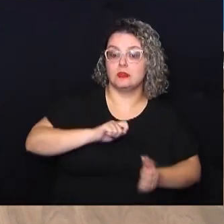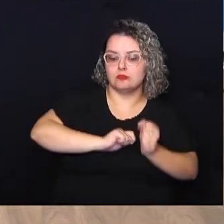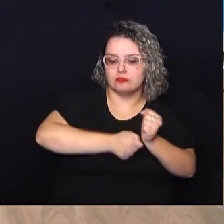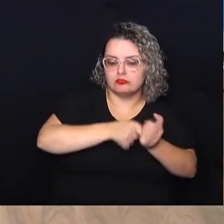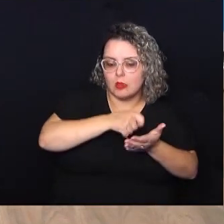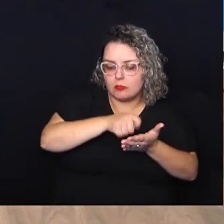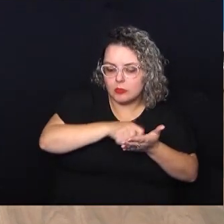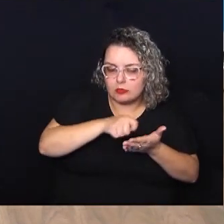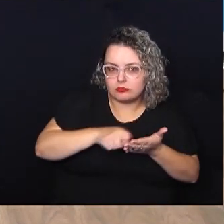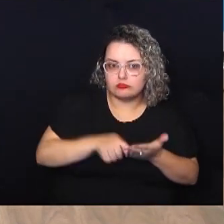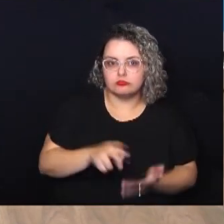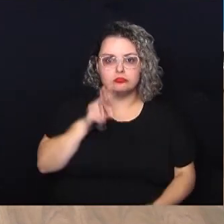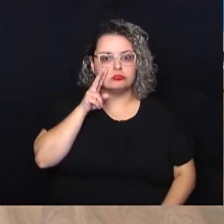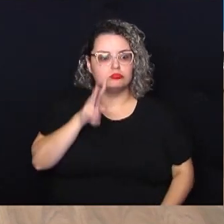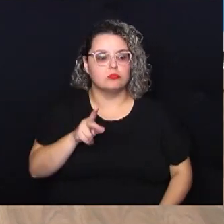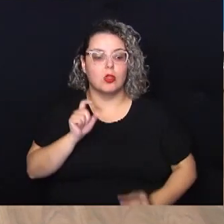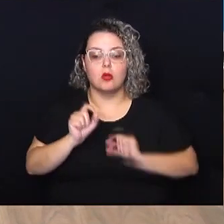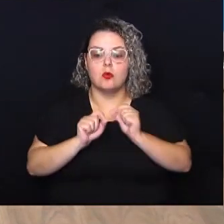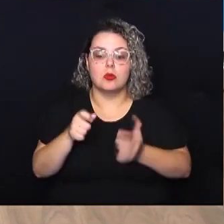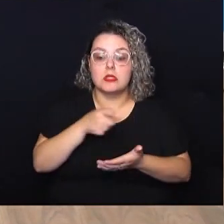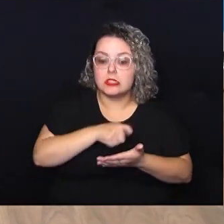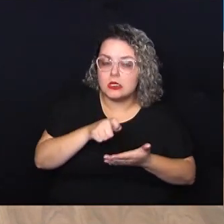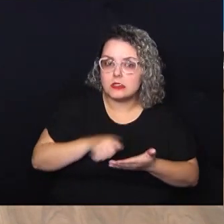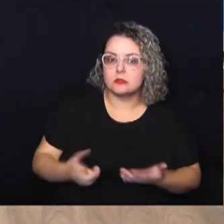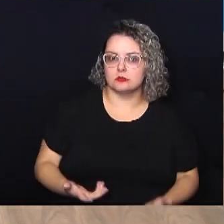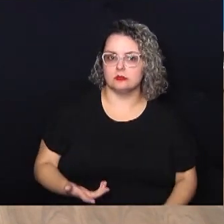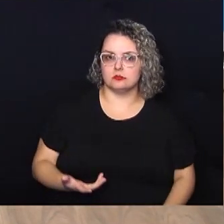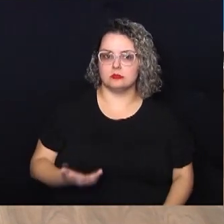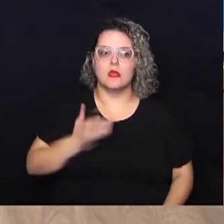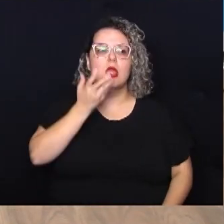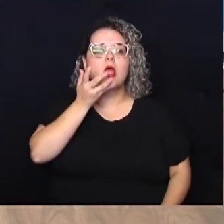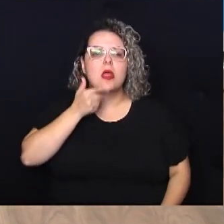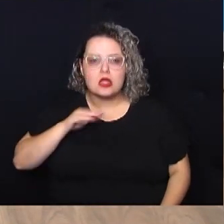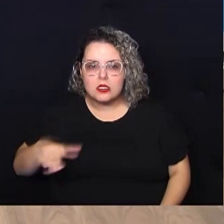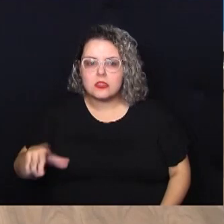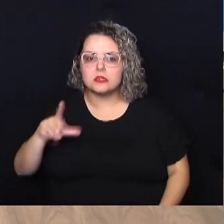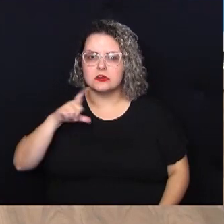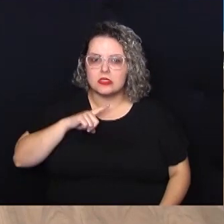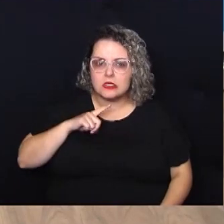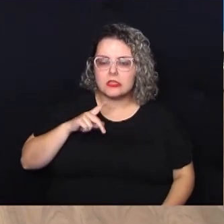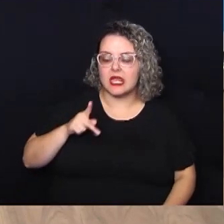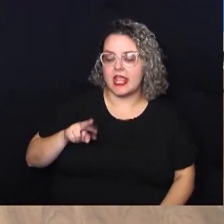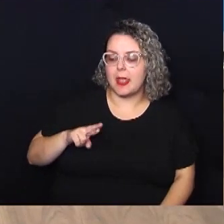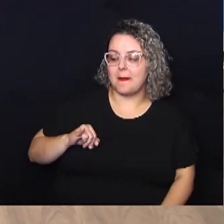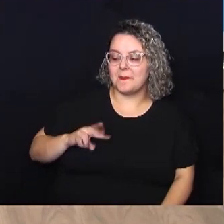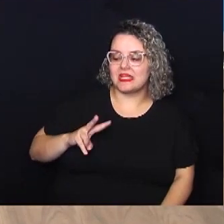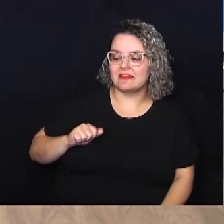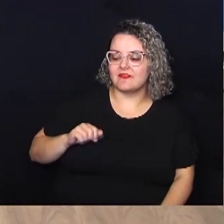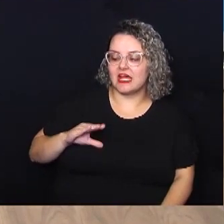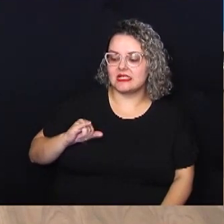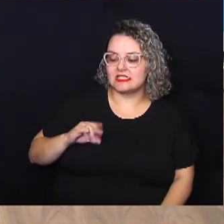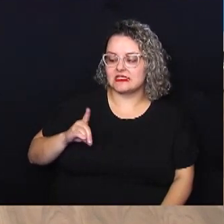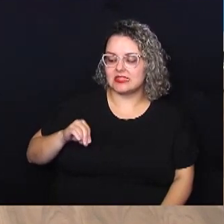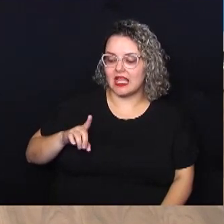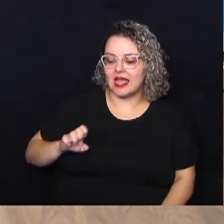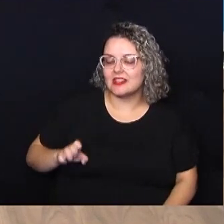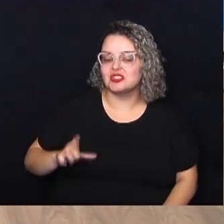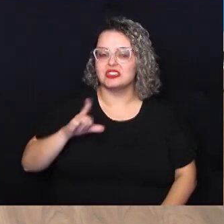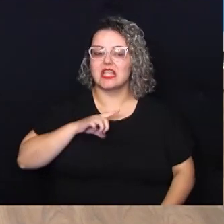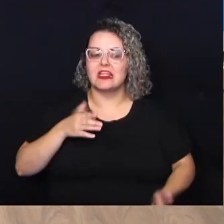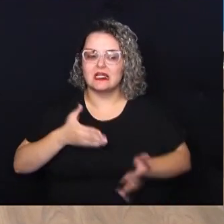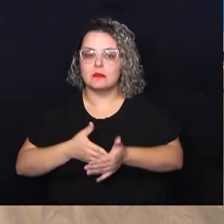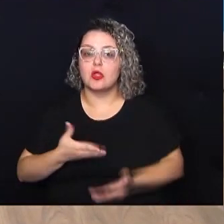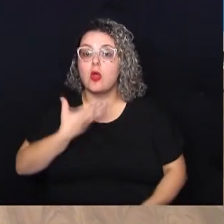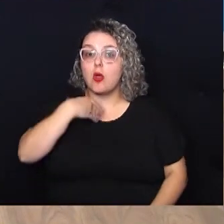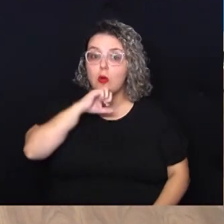agenda, eu posso lá olhar o que ele está escrevendo. Criança tem privacidade, tem limite, o pai tem que olhar, ele tem que estar por